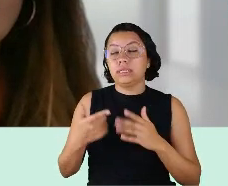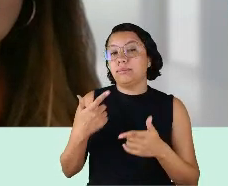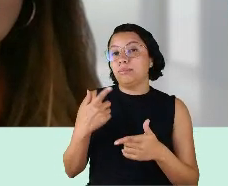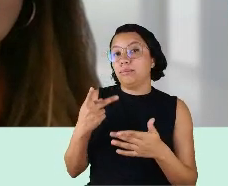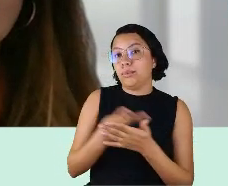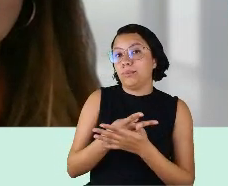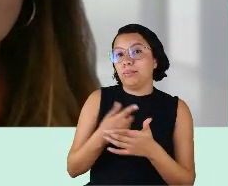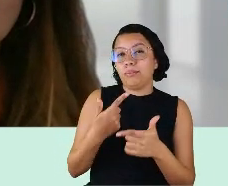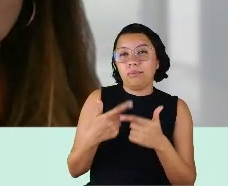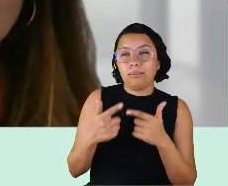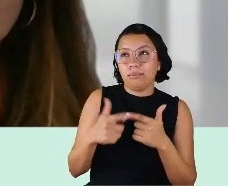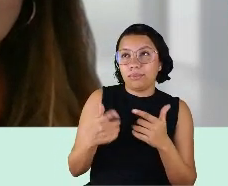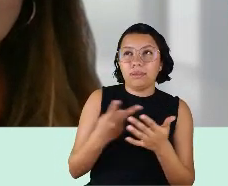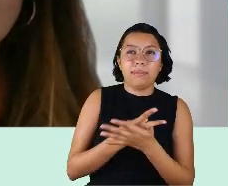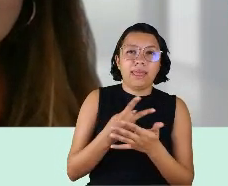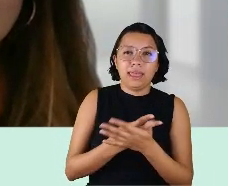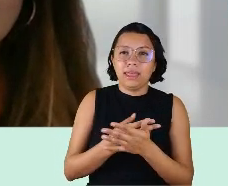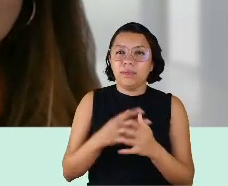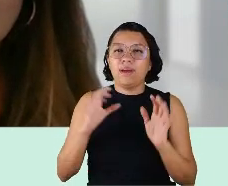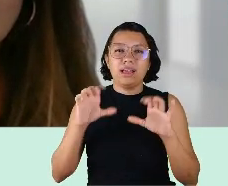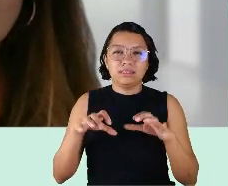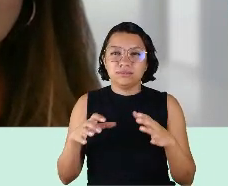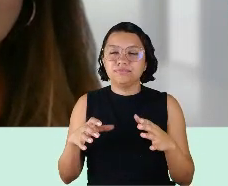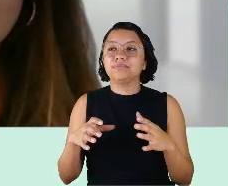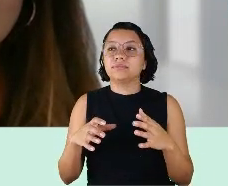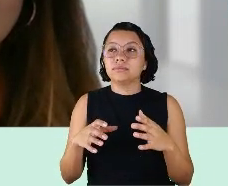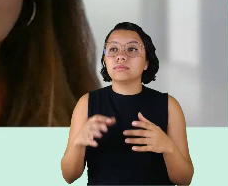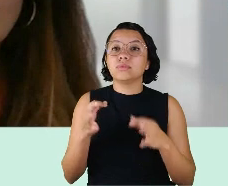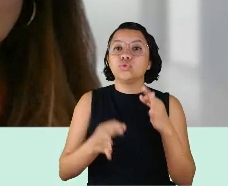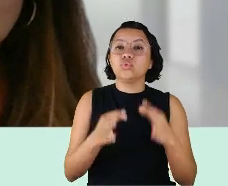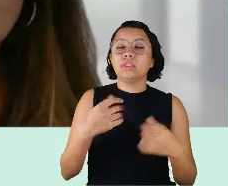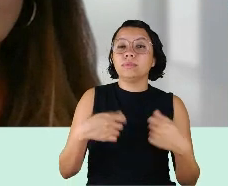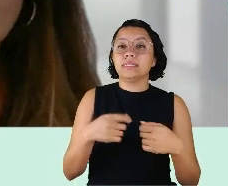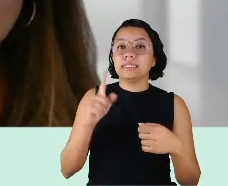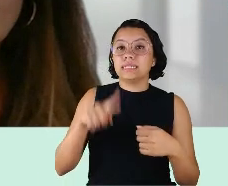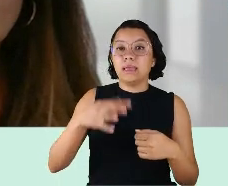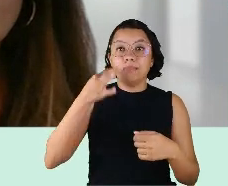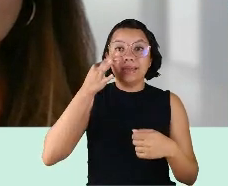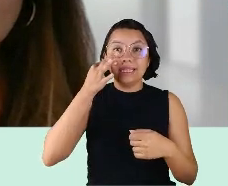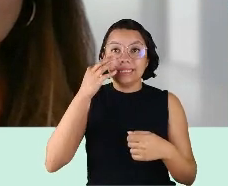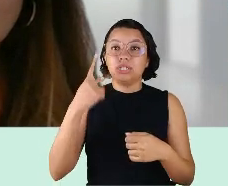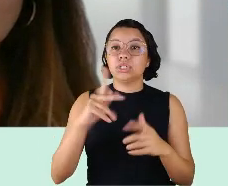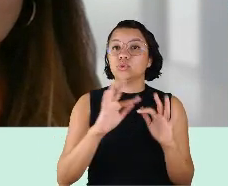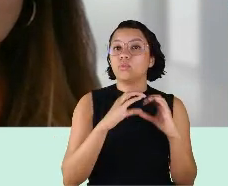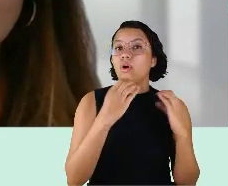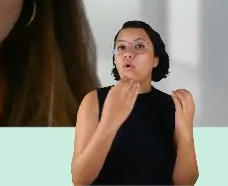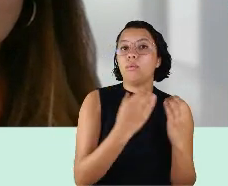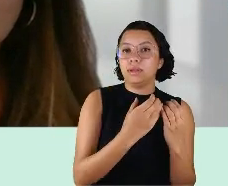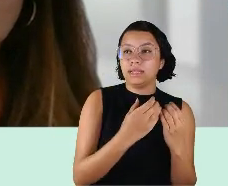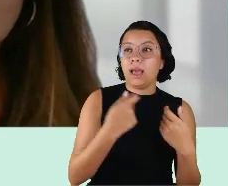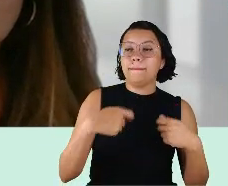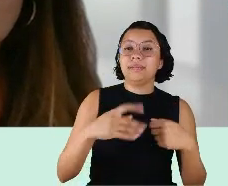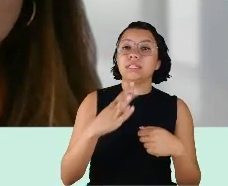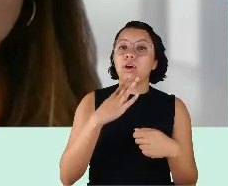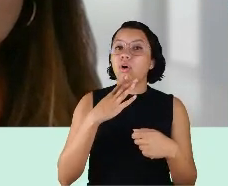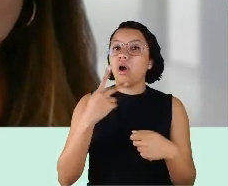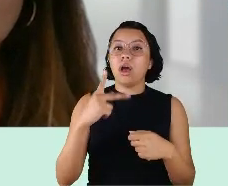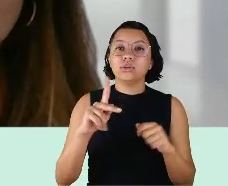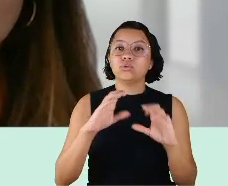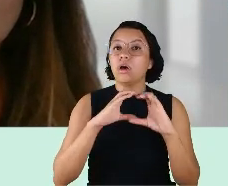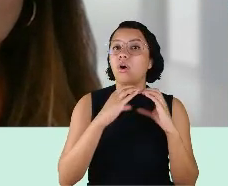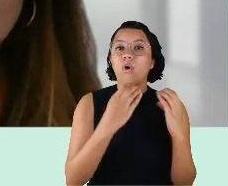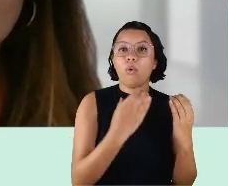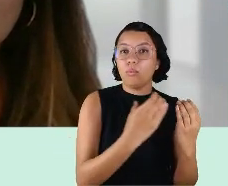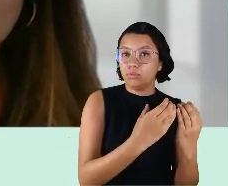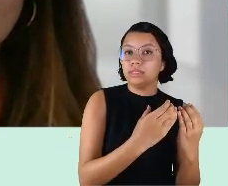nessas questões aqui, de forma nenhuma. O juiz tem que ser presente na sua comunidade, ele tem que conhecer